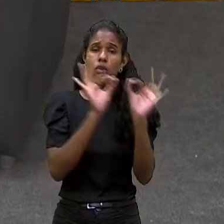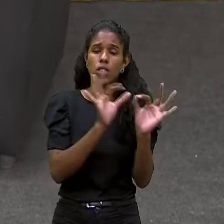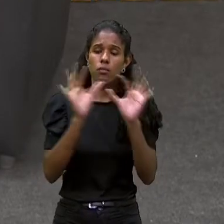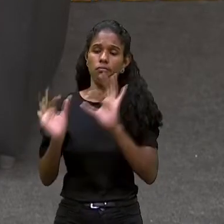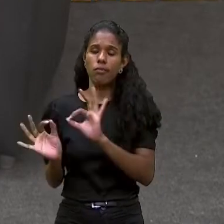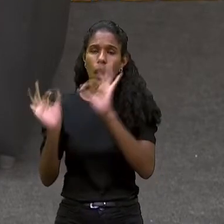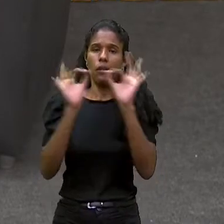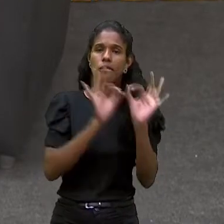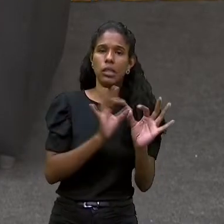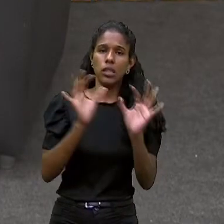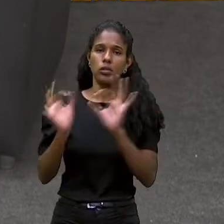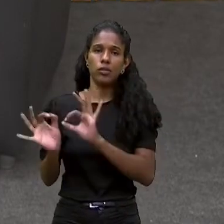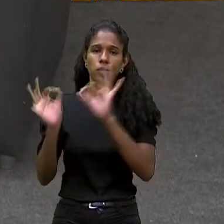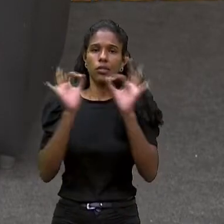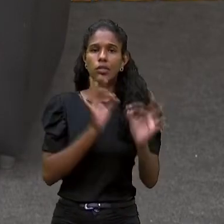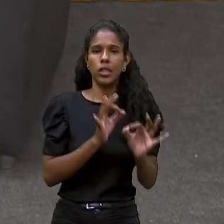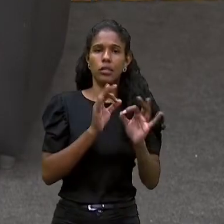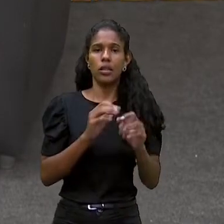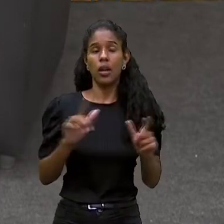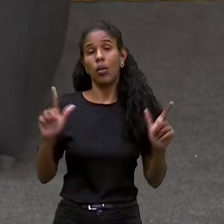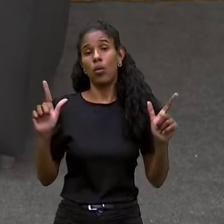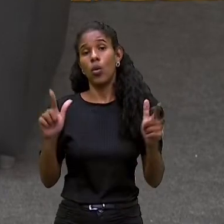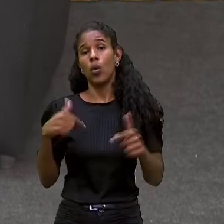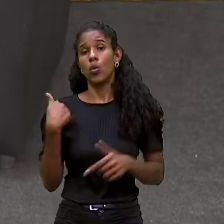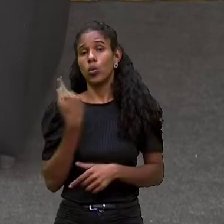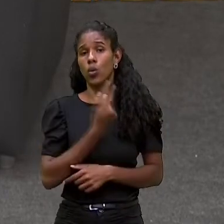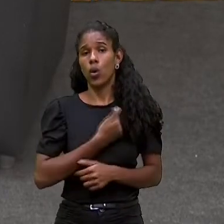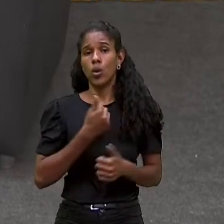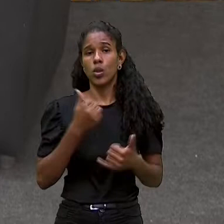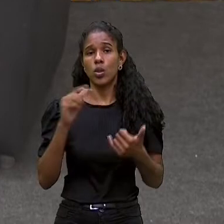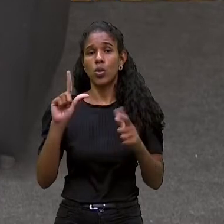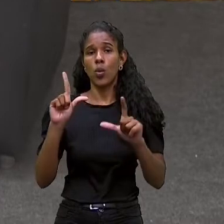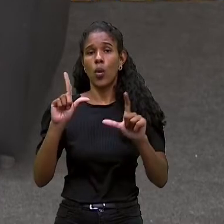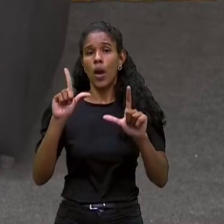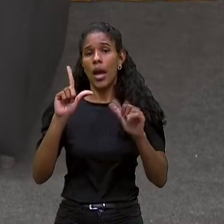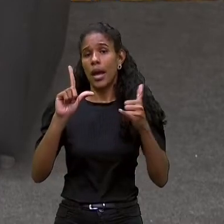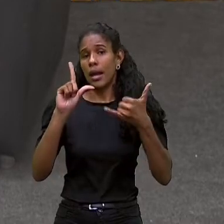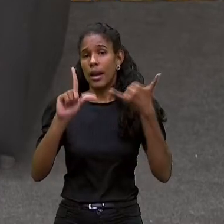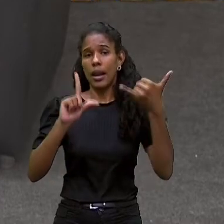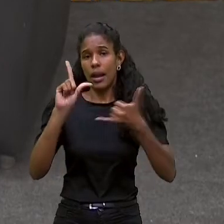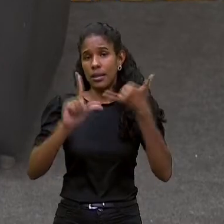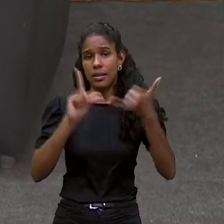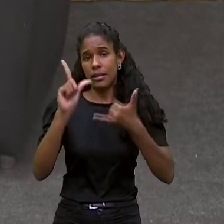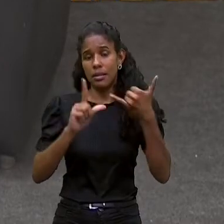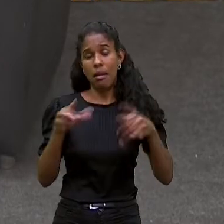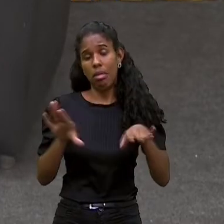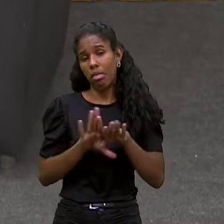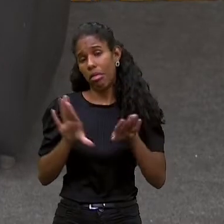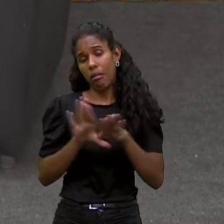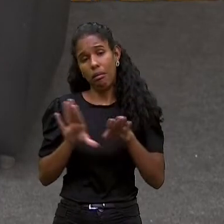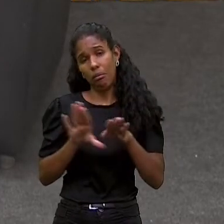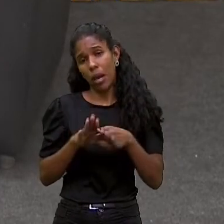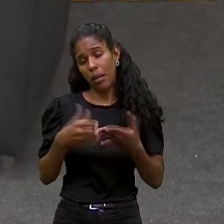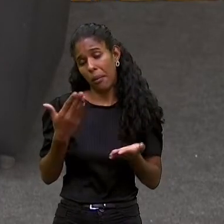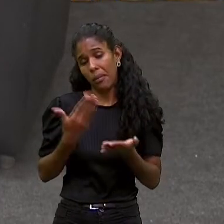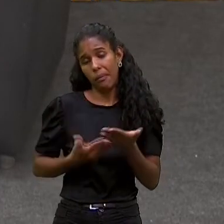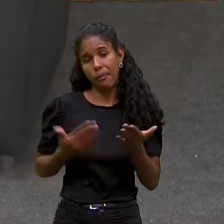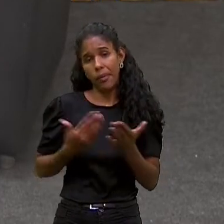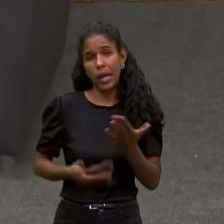fragmentado. E a leitura, então? Os conhecimentos estão fragmentados. Não